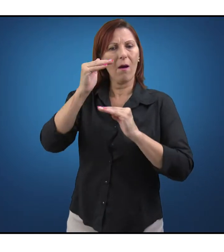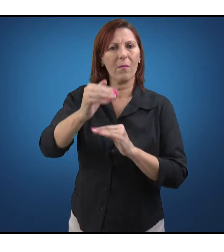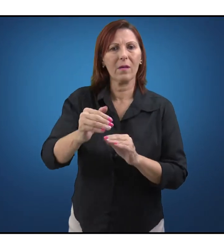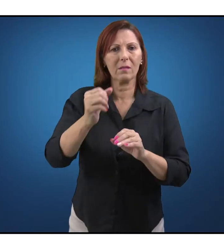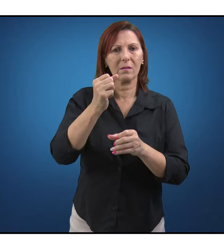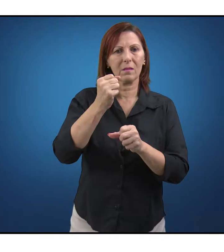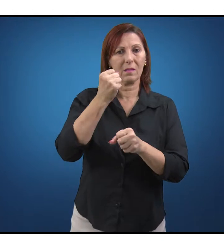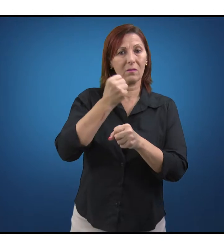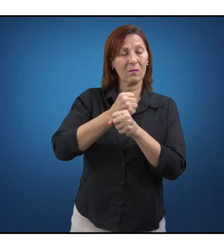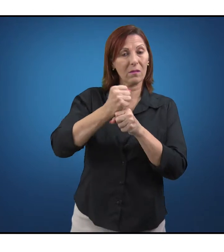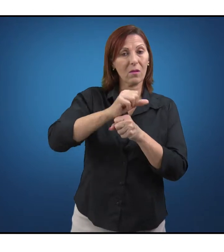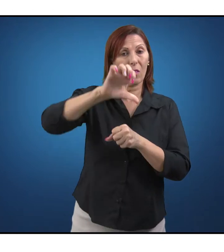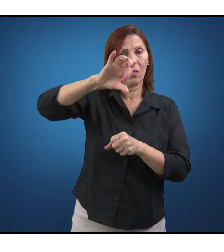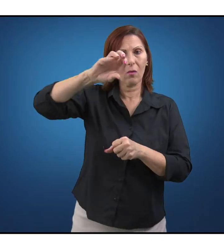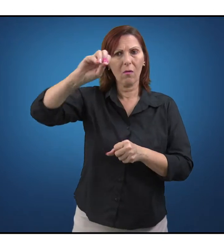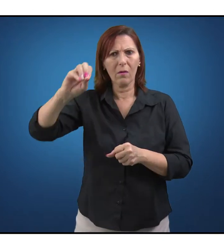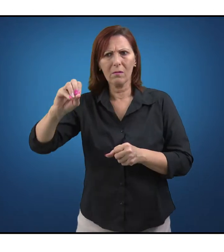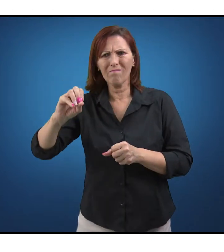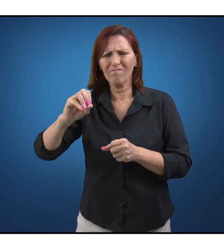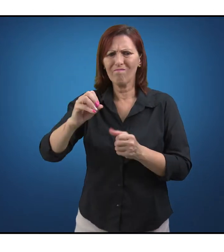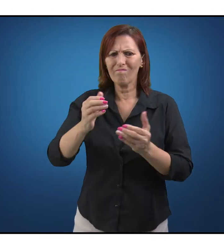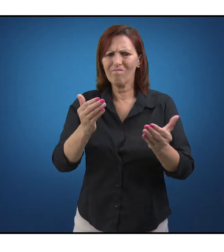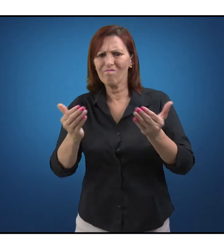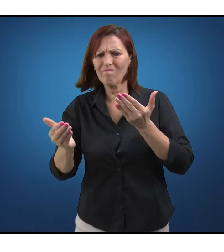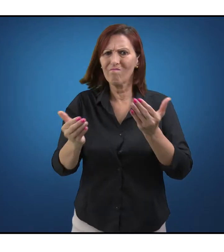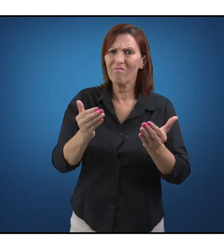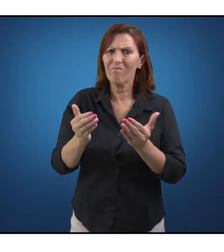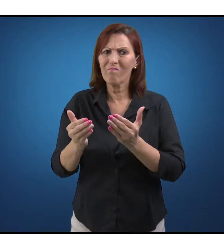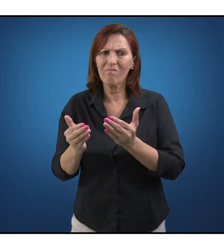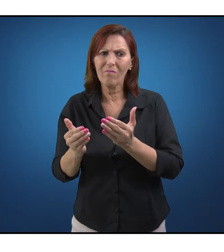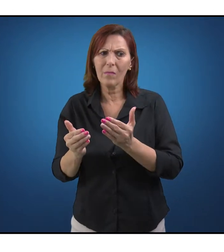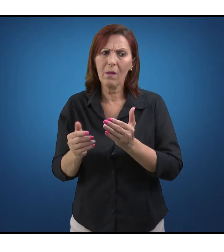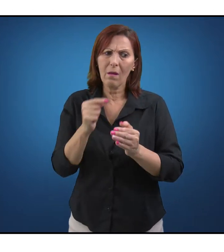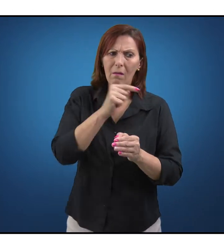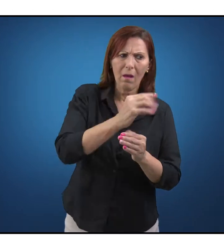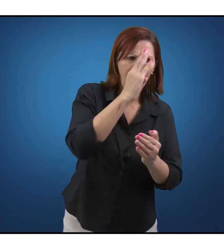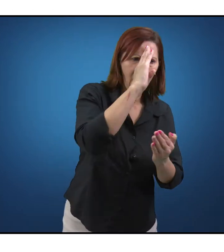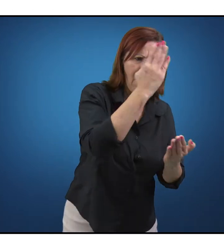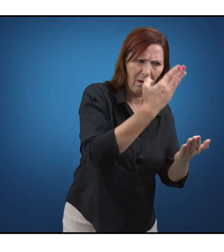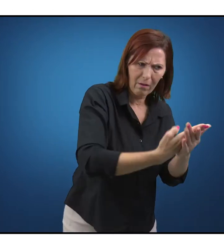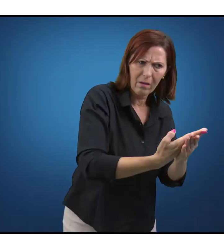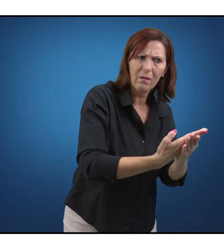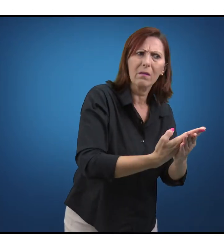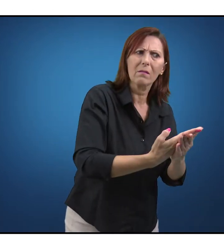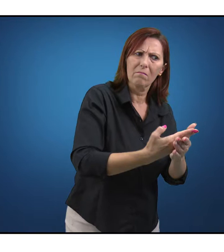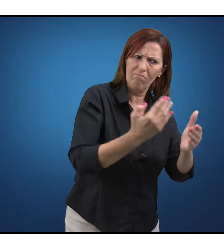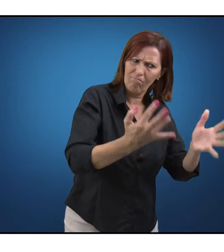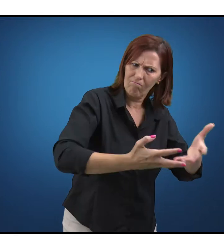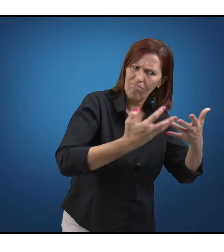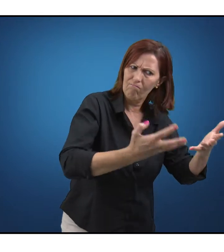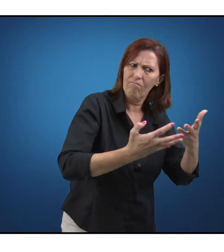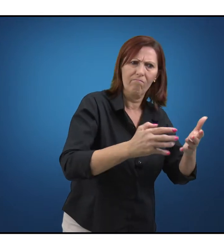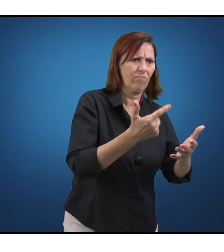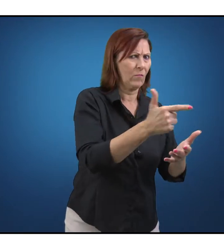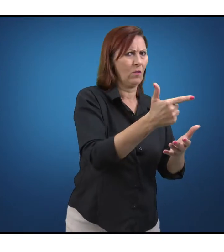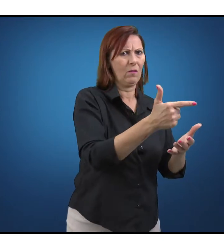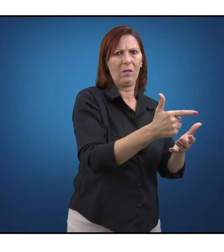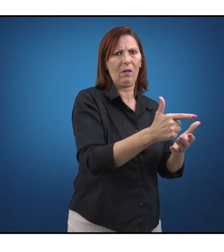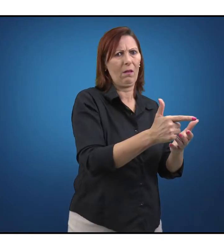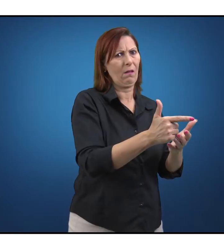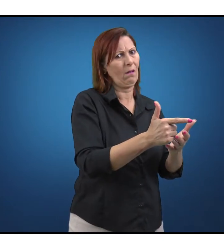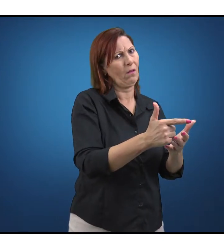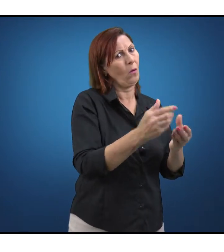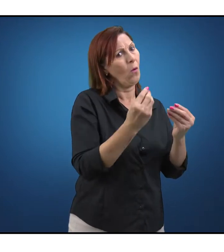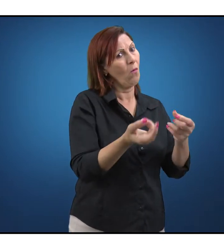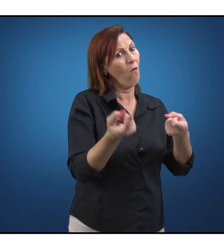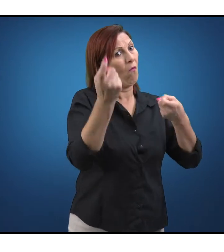um grande impasse entre um lado daqueles que acreditam que a escola empreendedora ela não tem outra saída a não